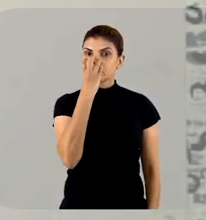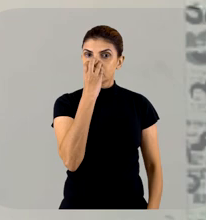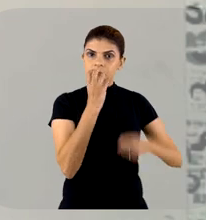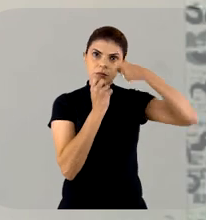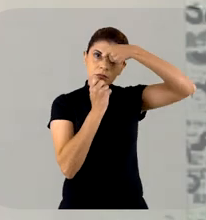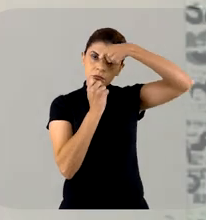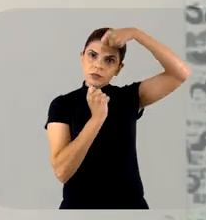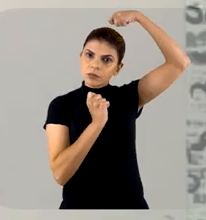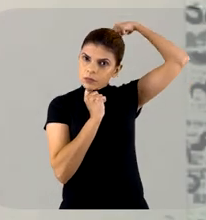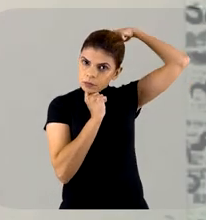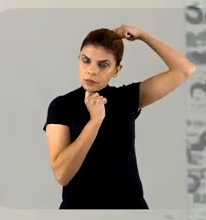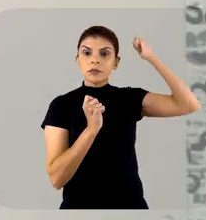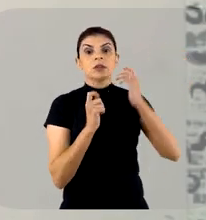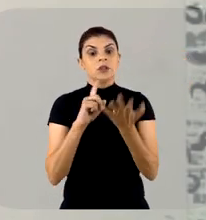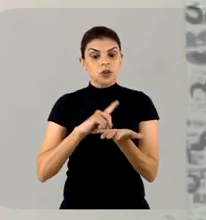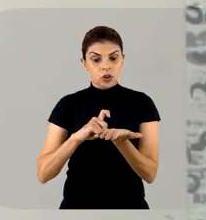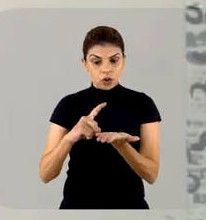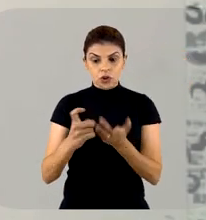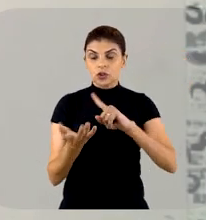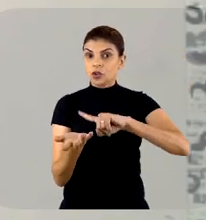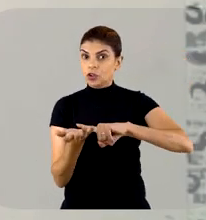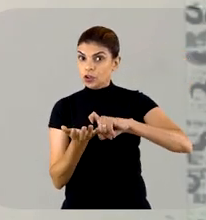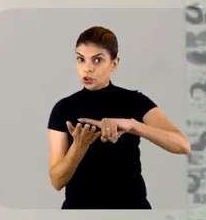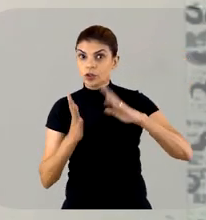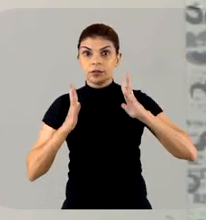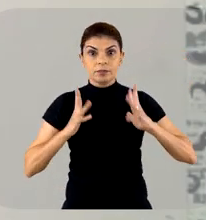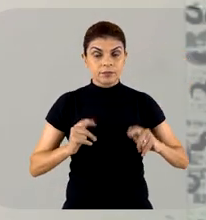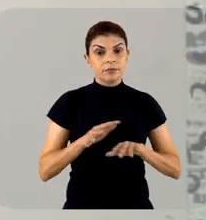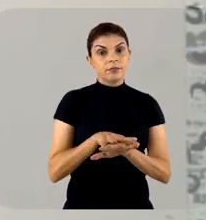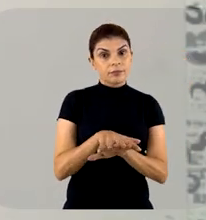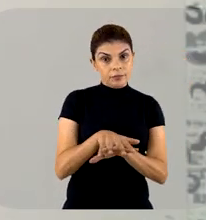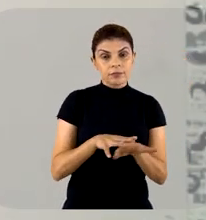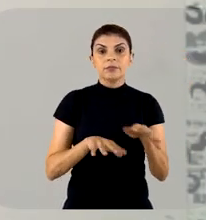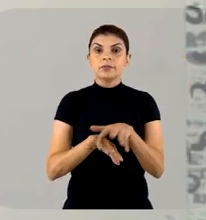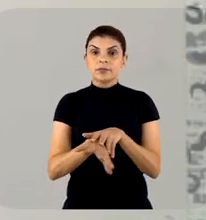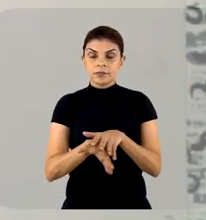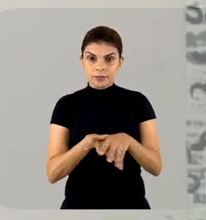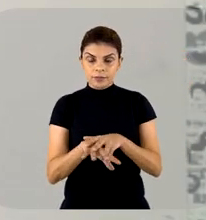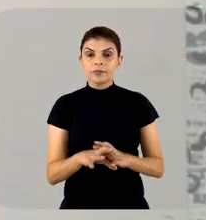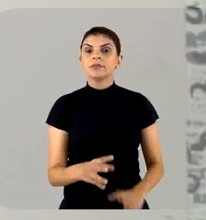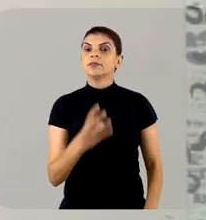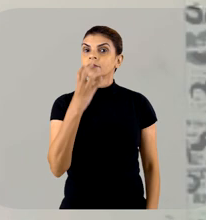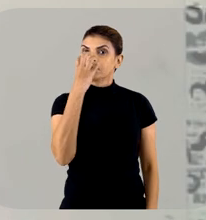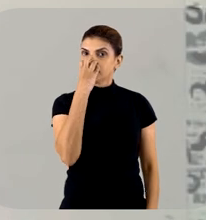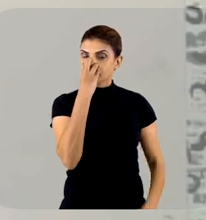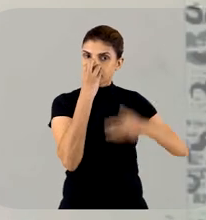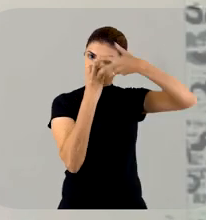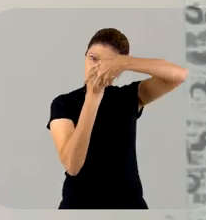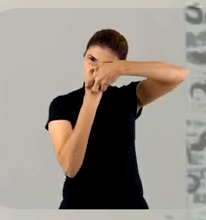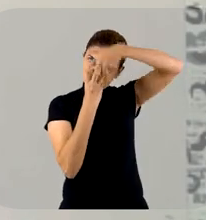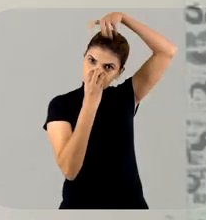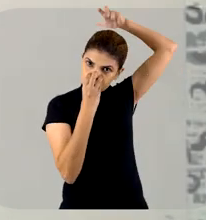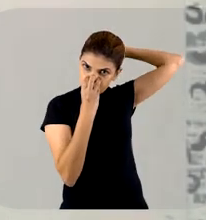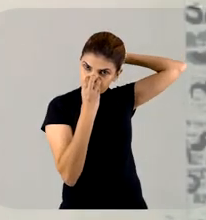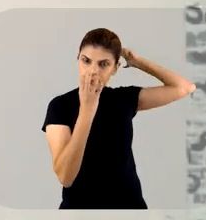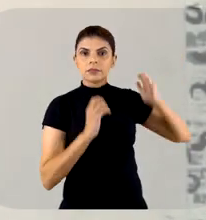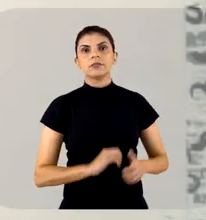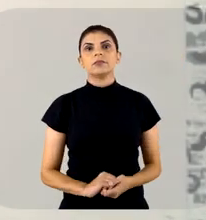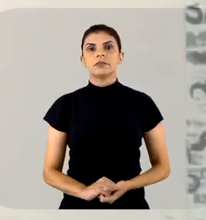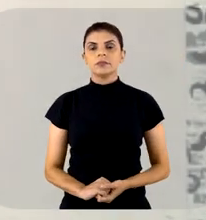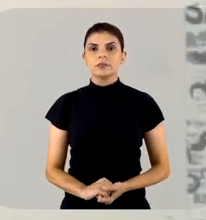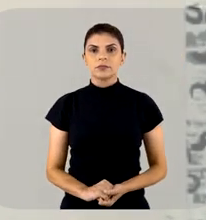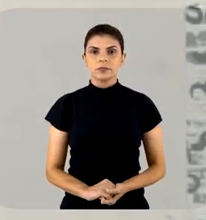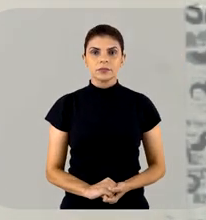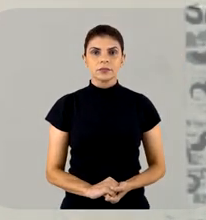realizado, higieniza suas mãos novamente e posteriormente retira a sua